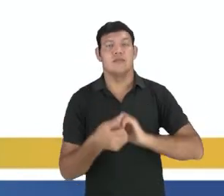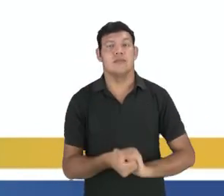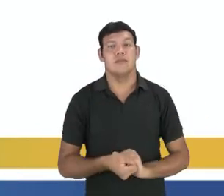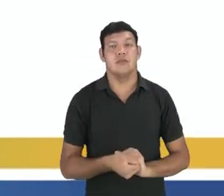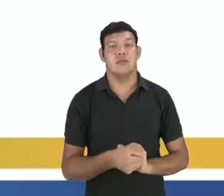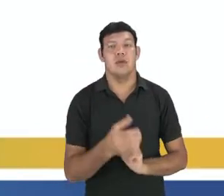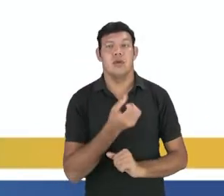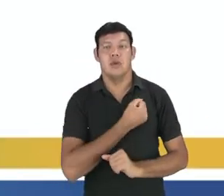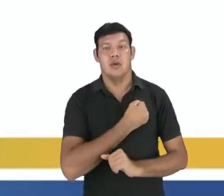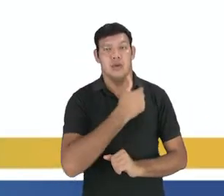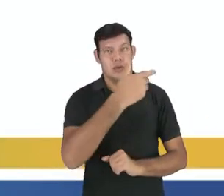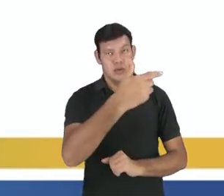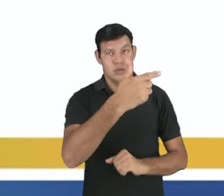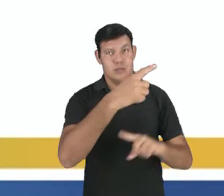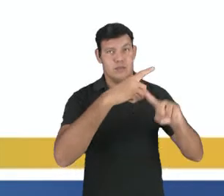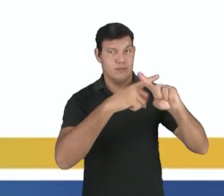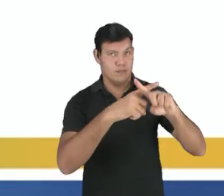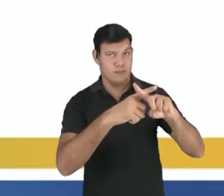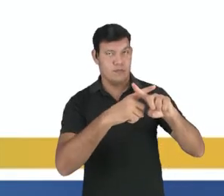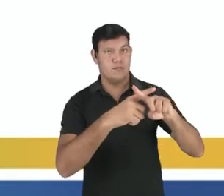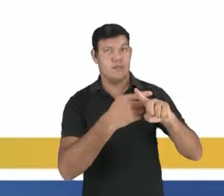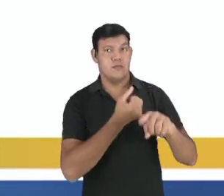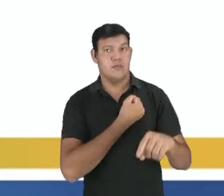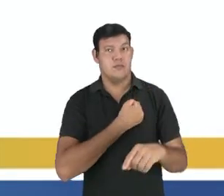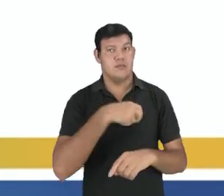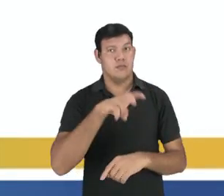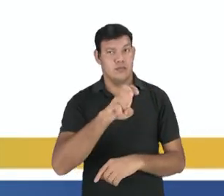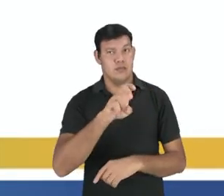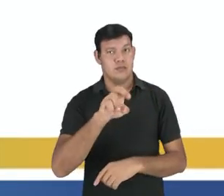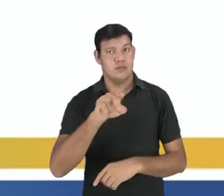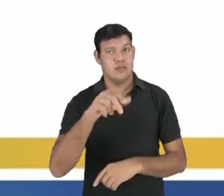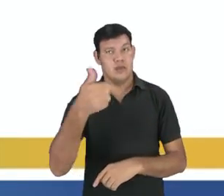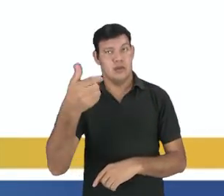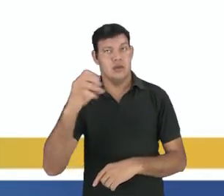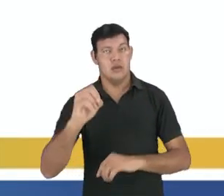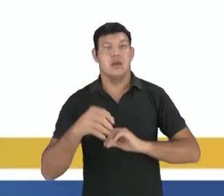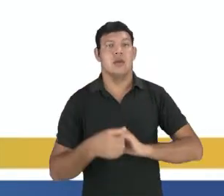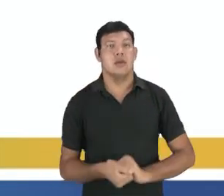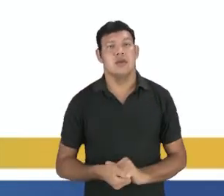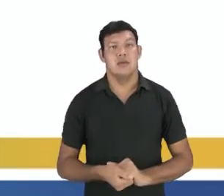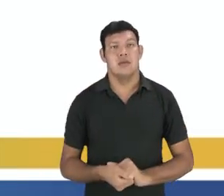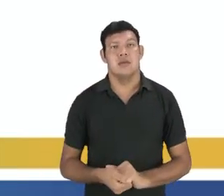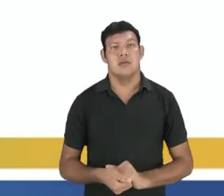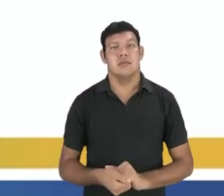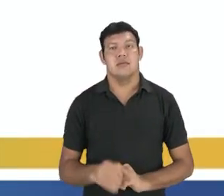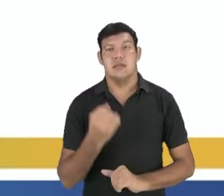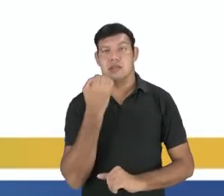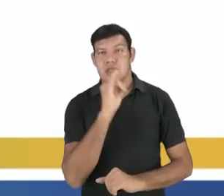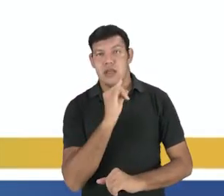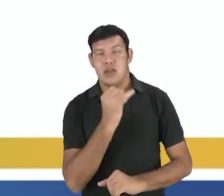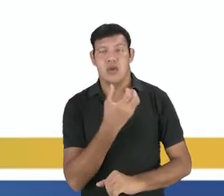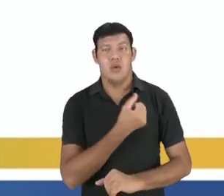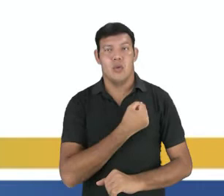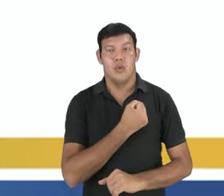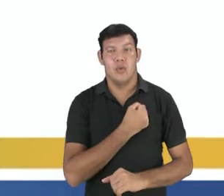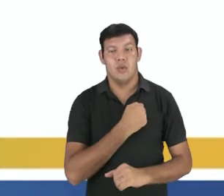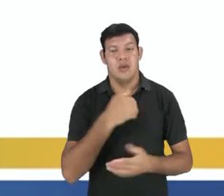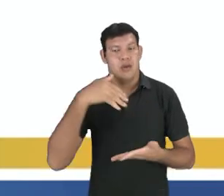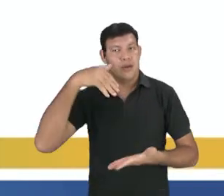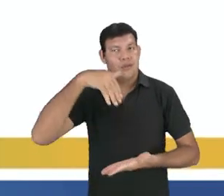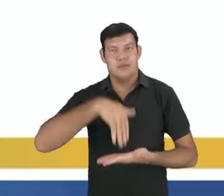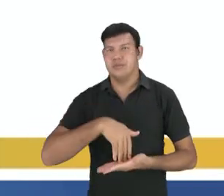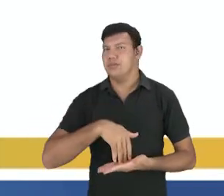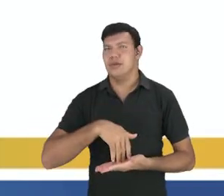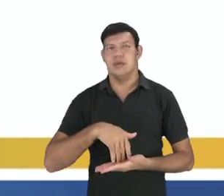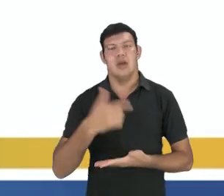Foi o 2 e foi o 5. Então 2 vezes 5, 10. Quando um número não pode ser dividido pelo menor número primo,